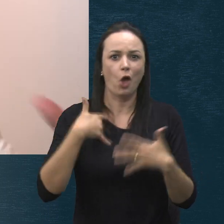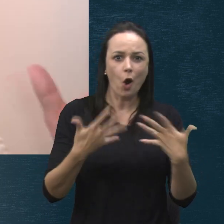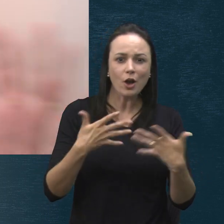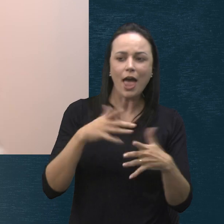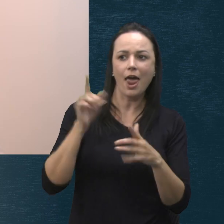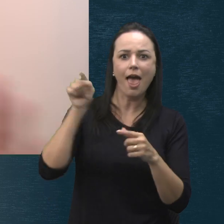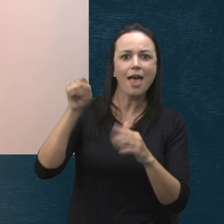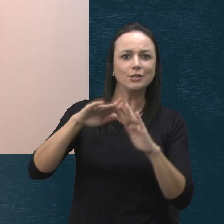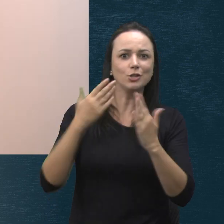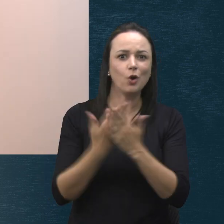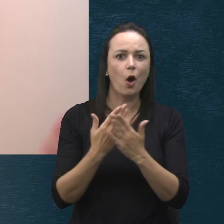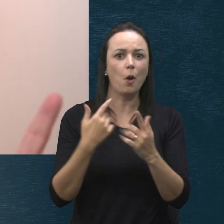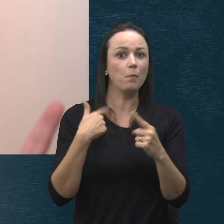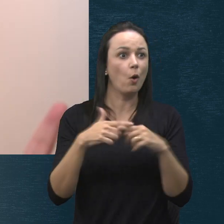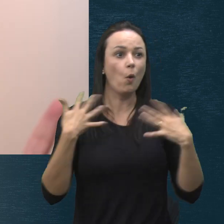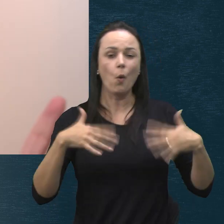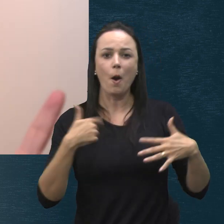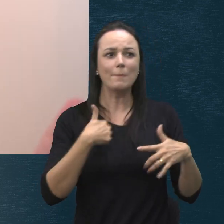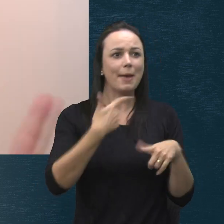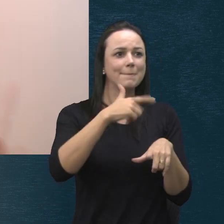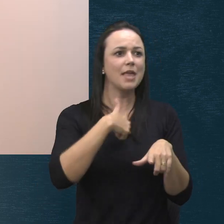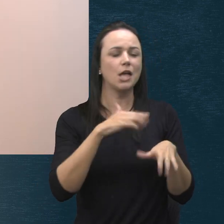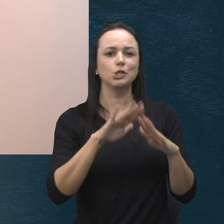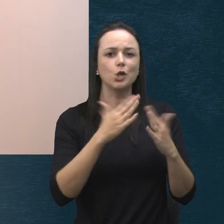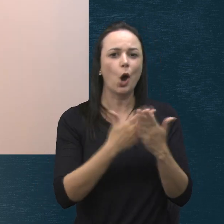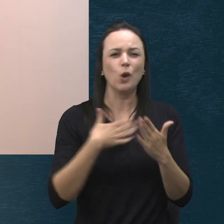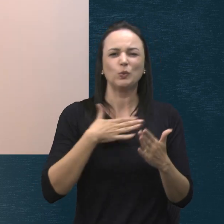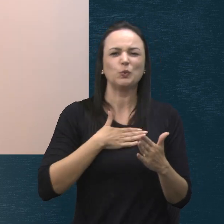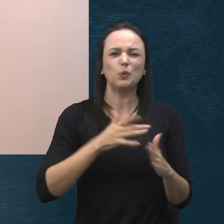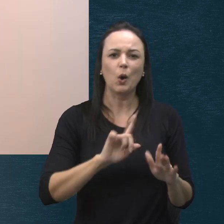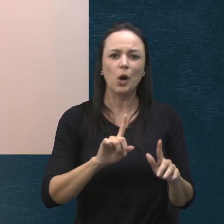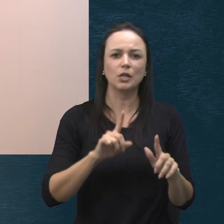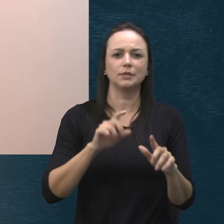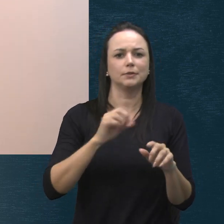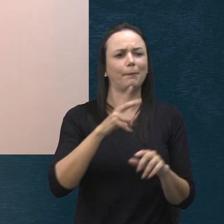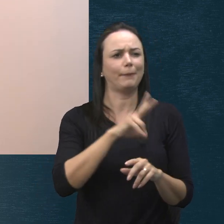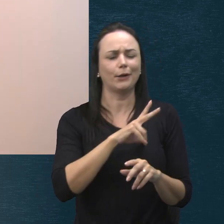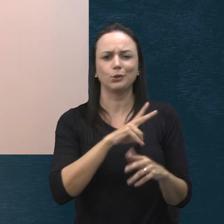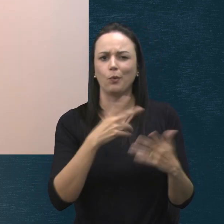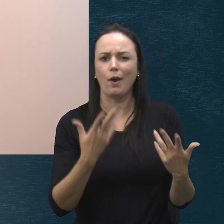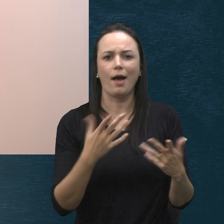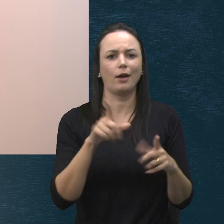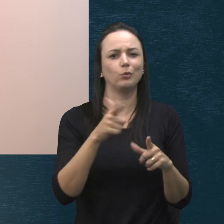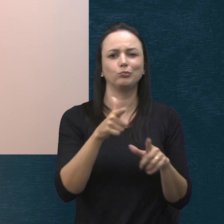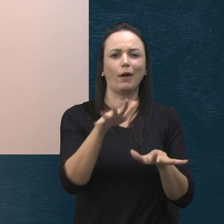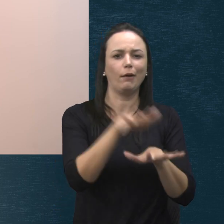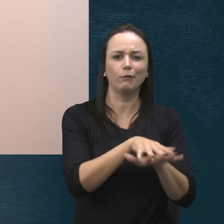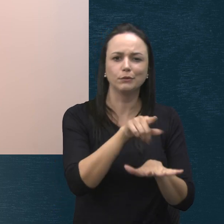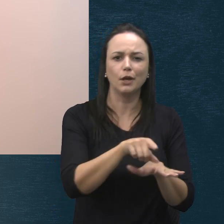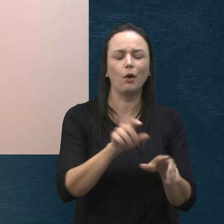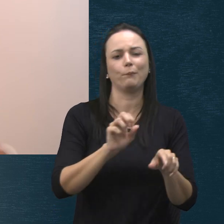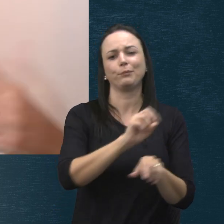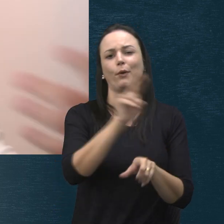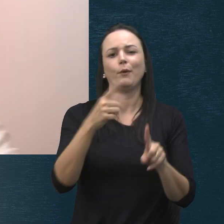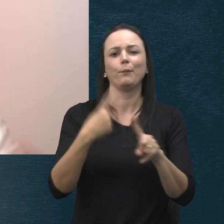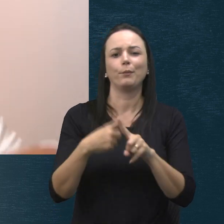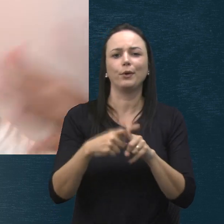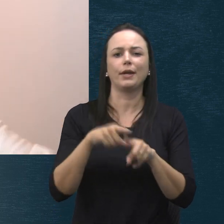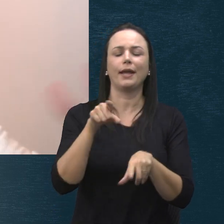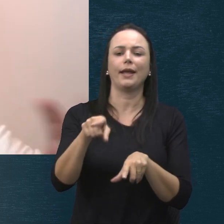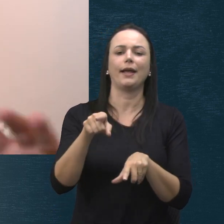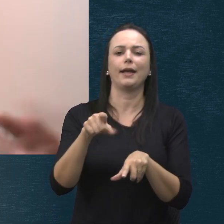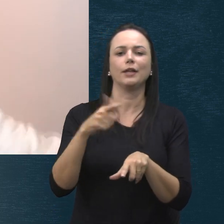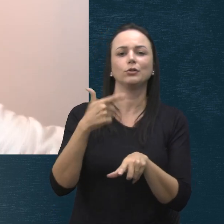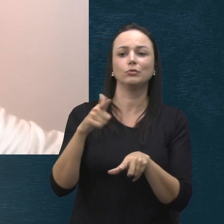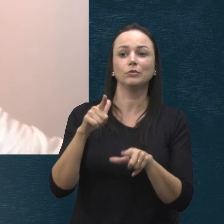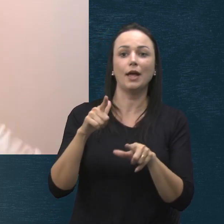pra ela, porque eu tô super insatisfeito onde eu tô. Seja porque tá numa escola particular que não atende essas necessidades, seja porque, não achando uma